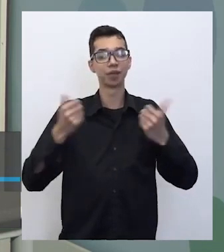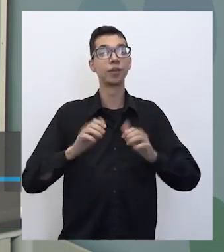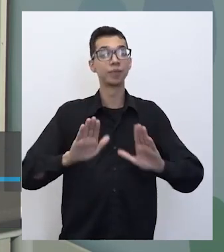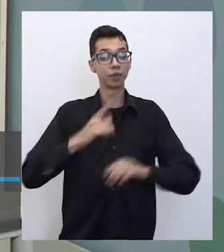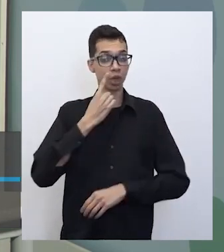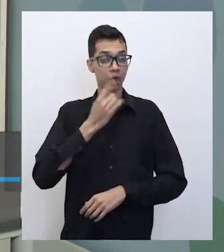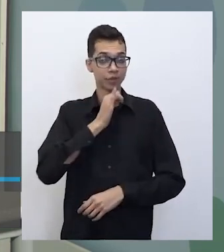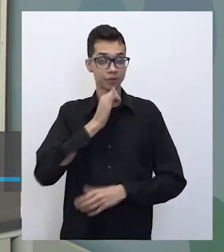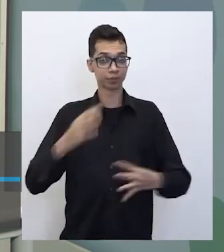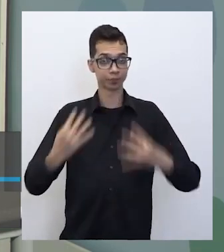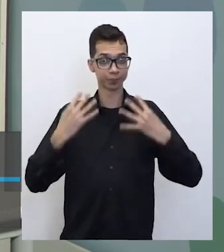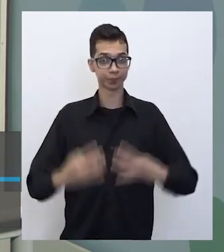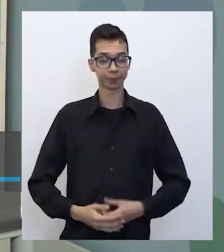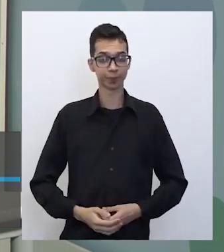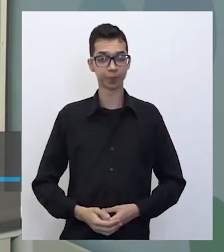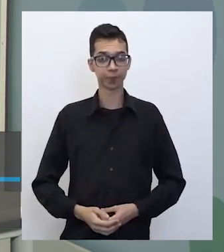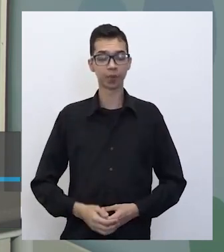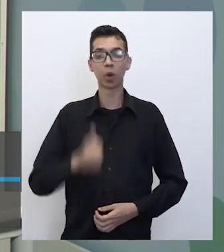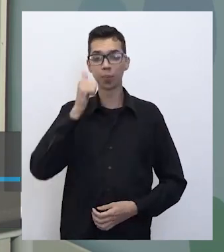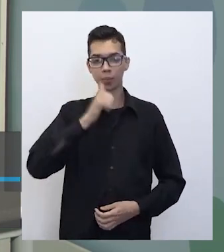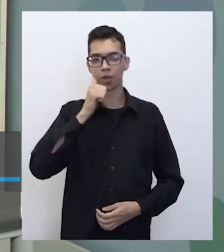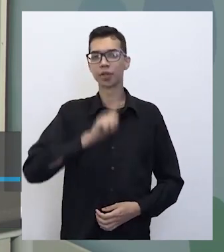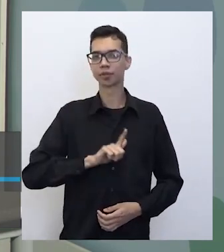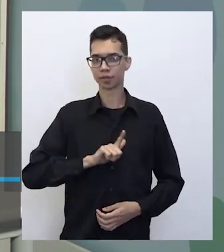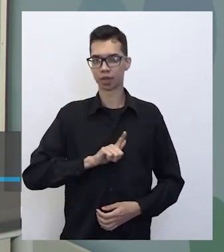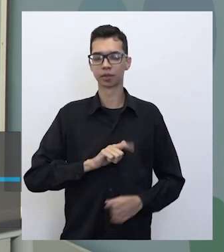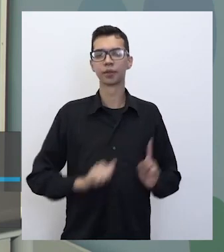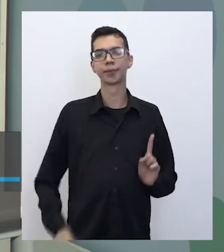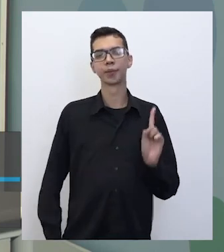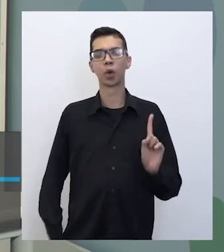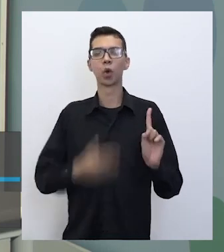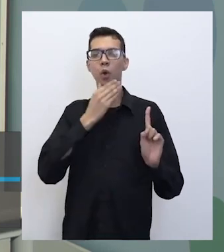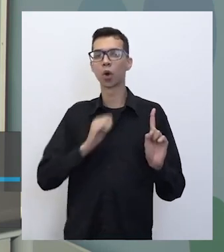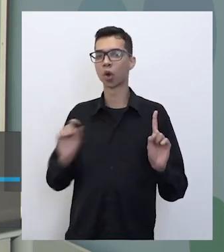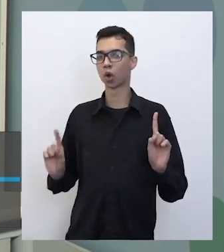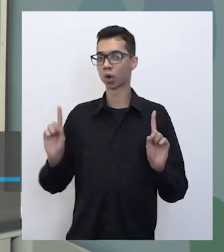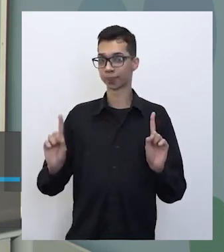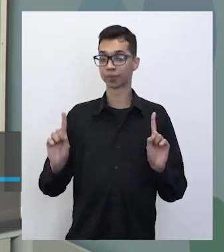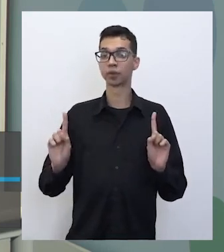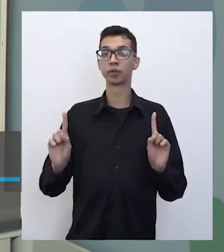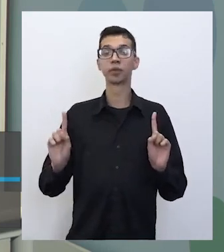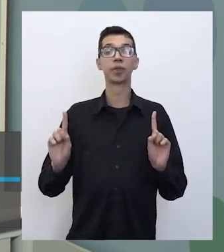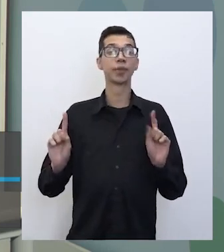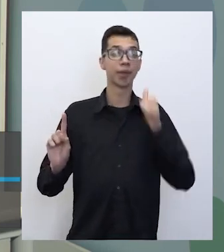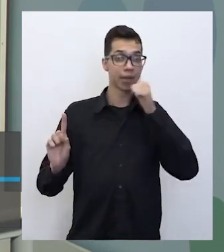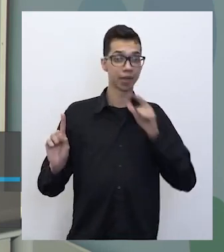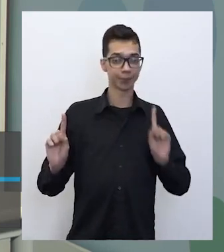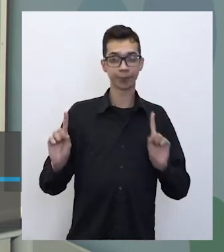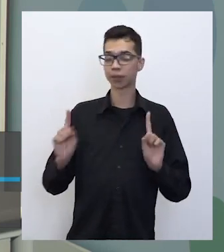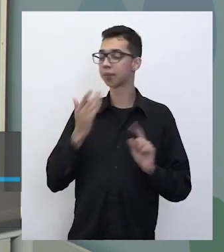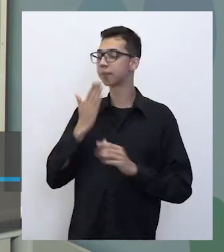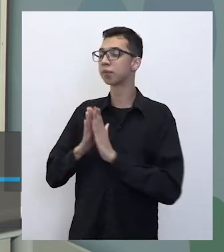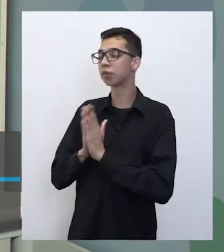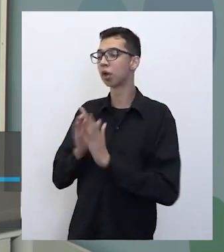mulher que ela chegou para o poeta e pediu que o poeta fizesse uma poesia,